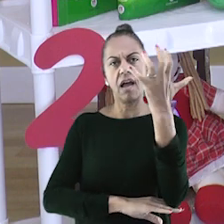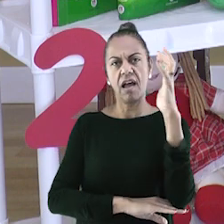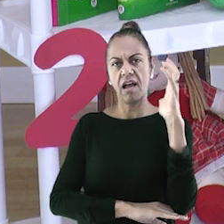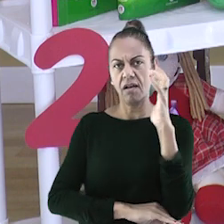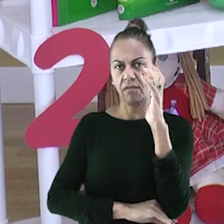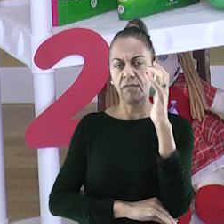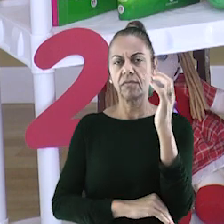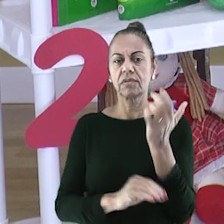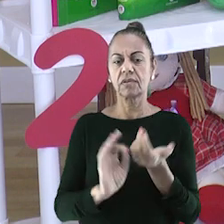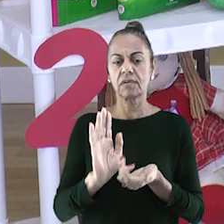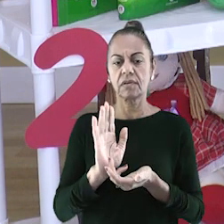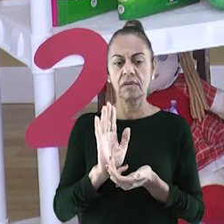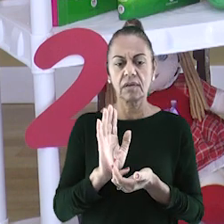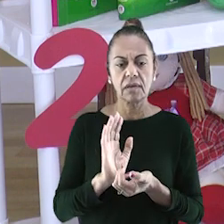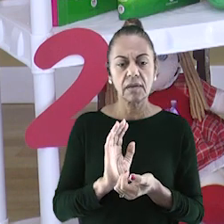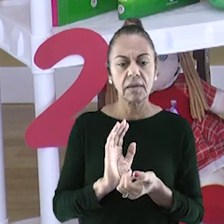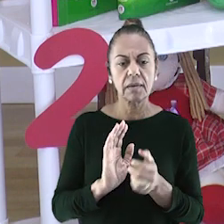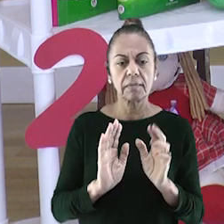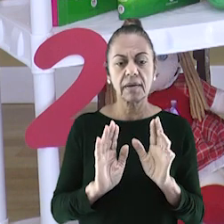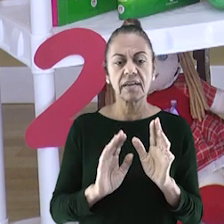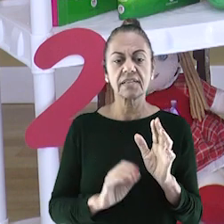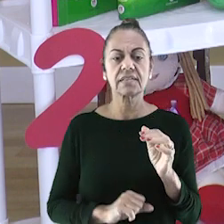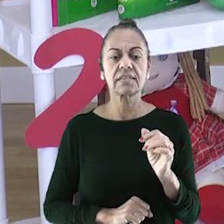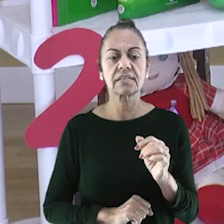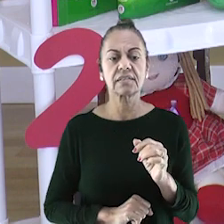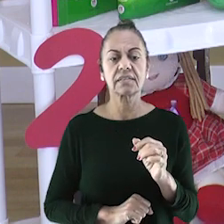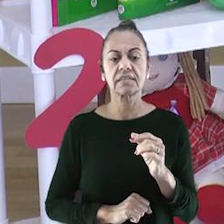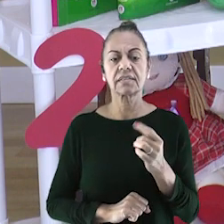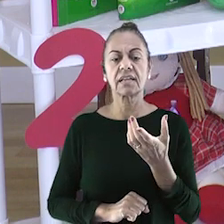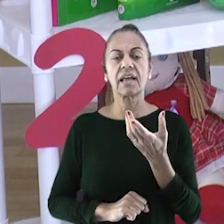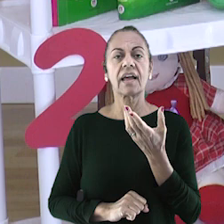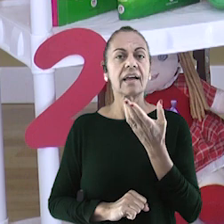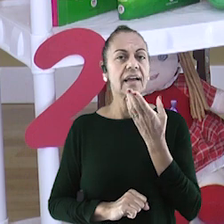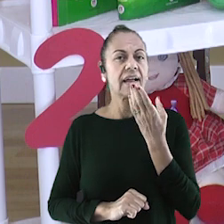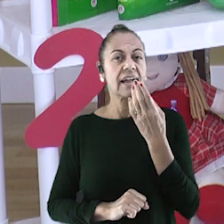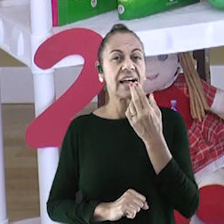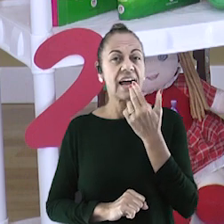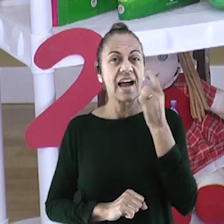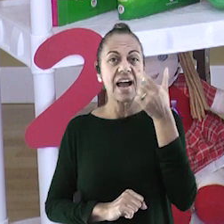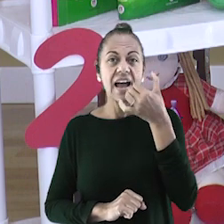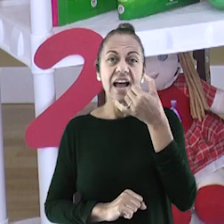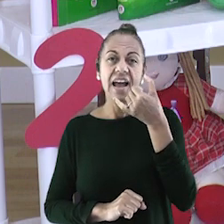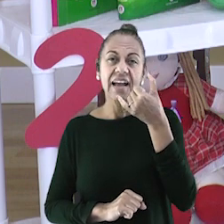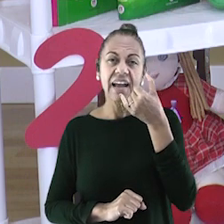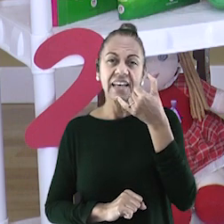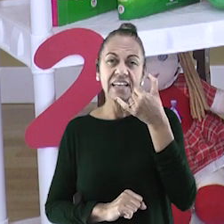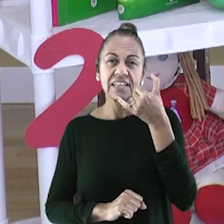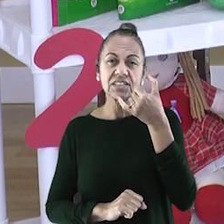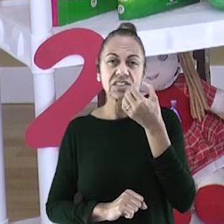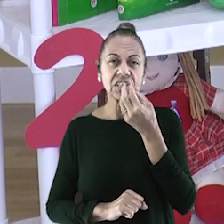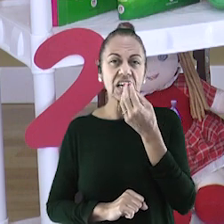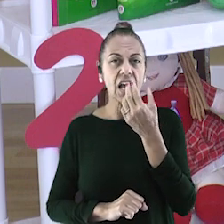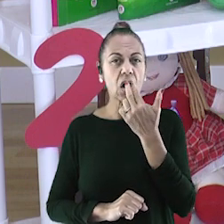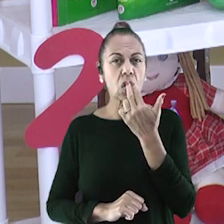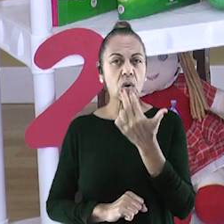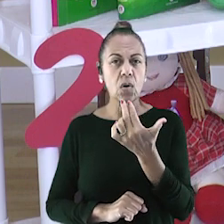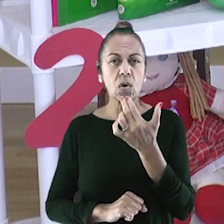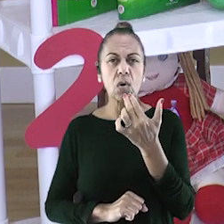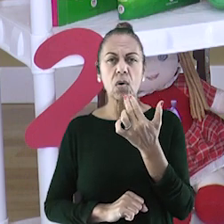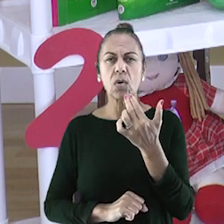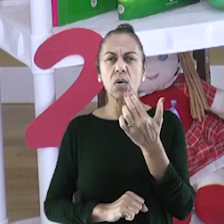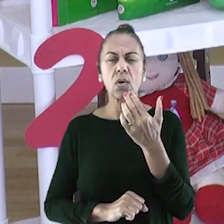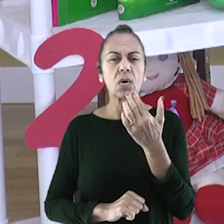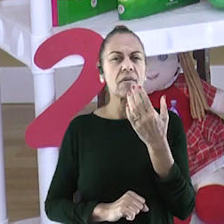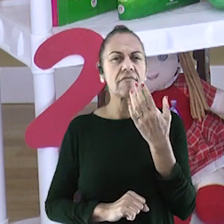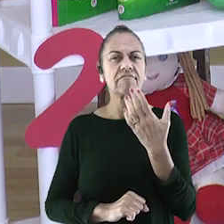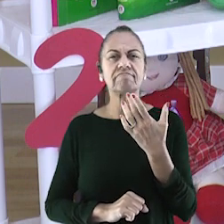árvore, eu vou desenhar uma árvore, ó. Mas a canetinha tem que ser bem fraquinha, ó. Não pode apertar muito no